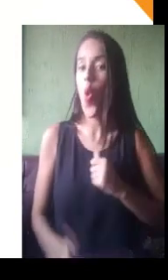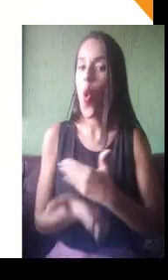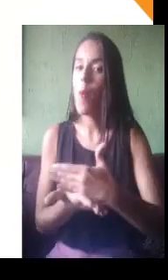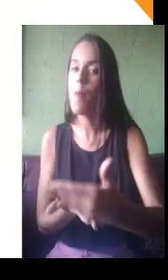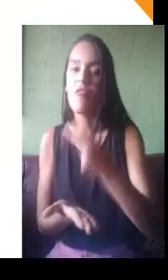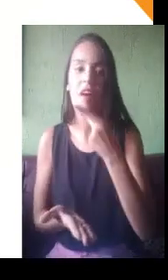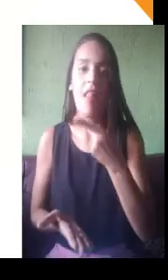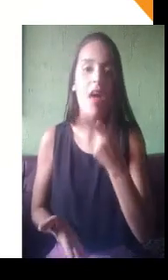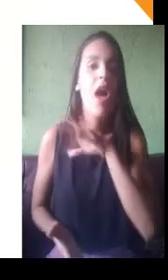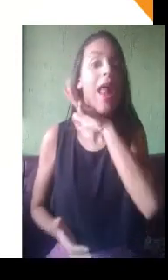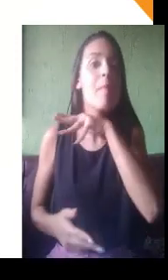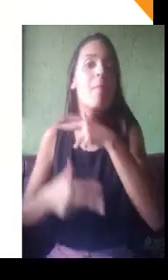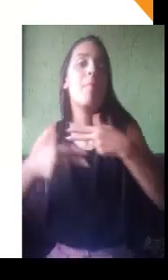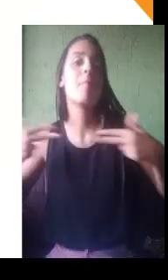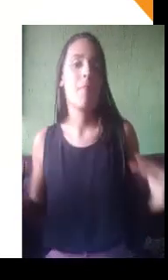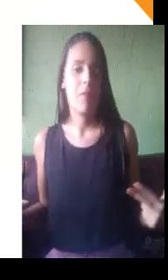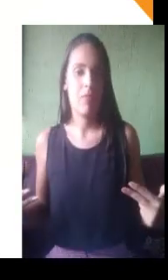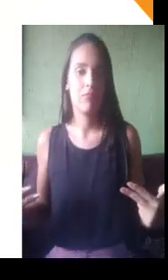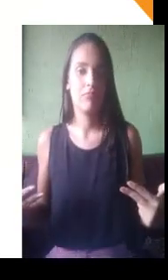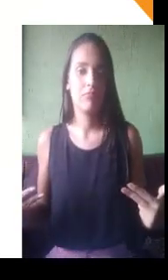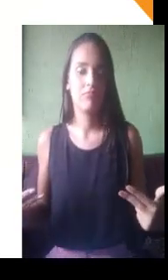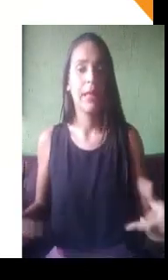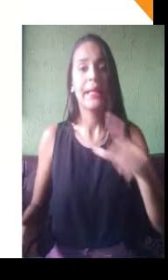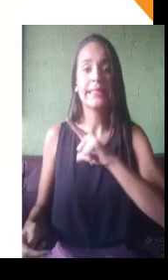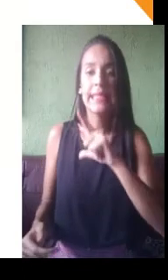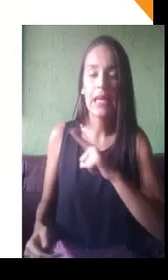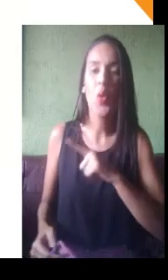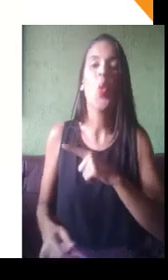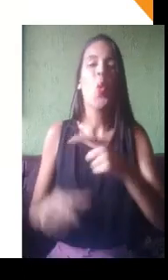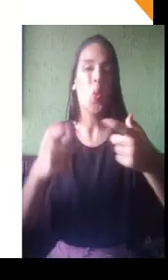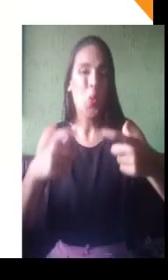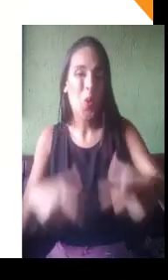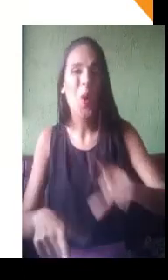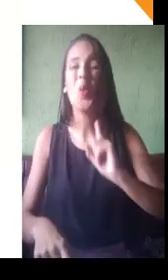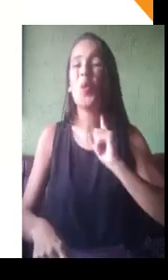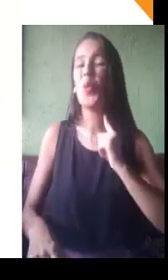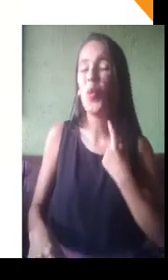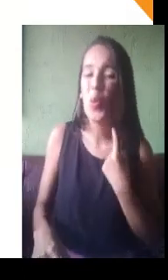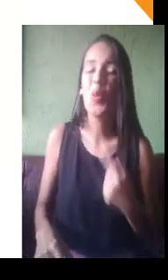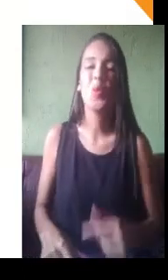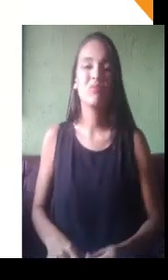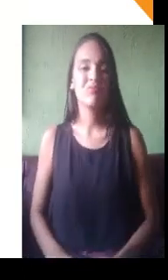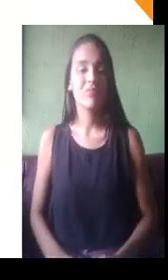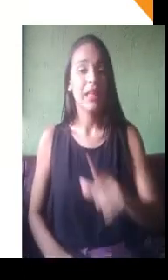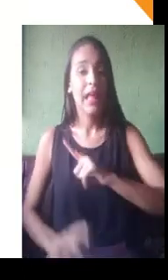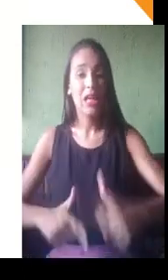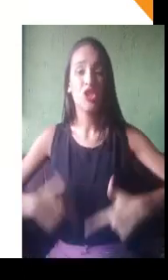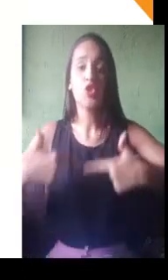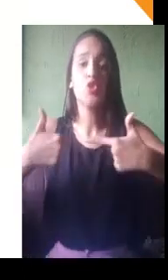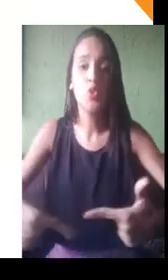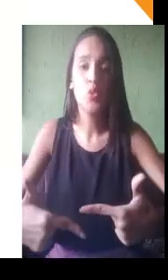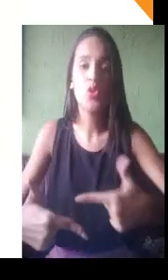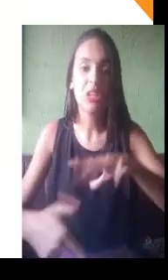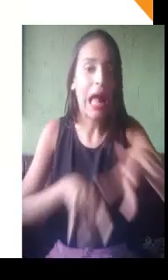denomina inicialmente como bicho. A gente tem um espaço na imundície do pátio. E a gente tem a ação propriamente dita,